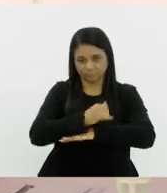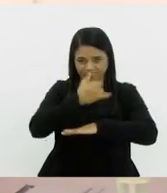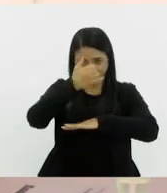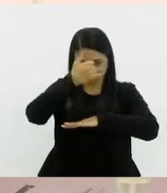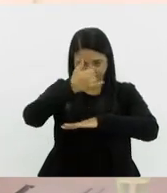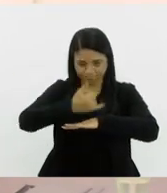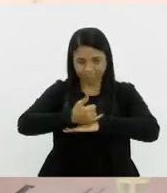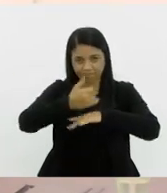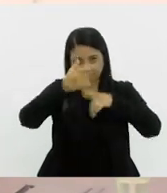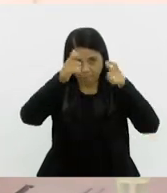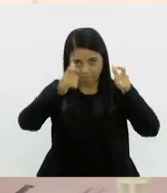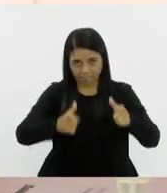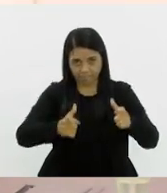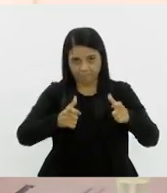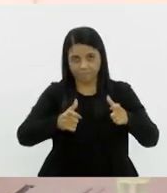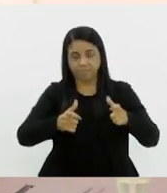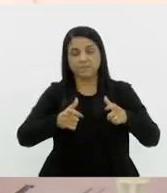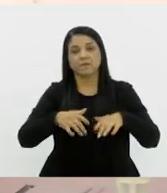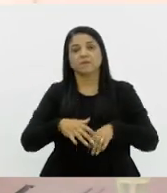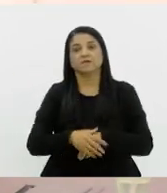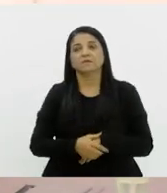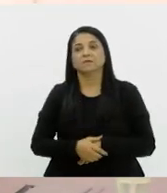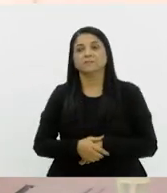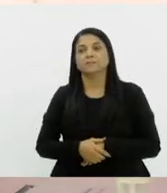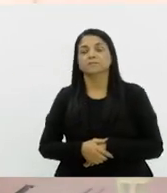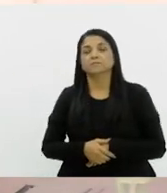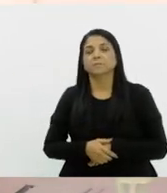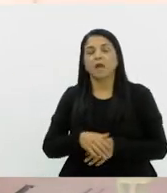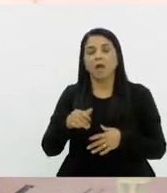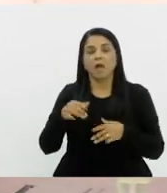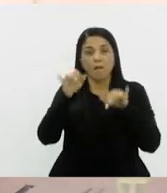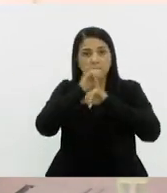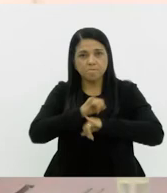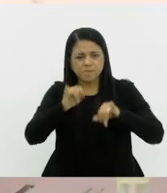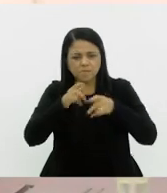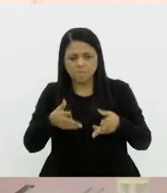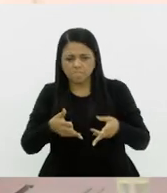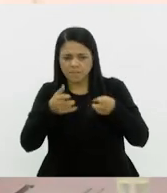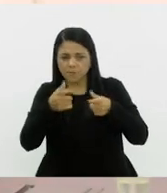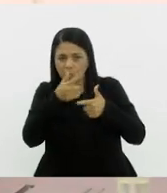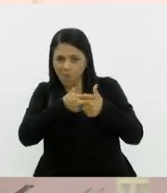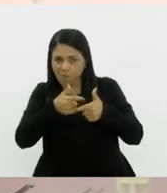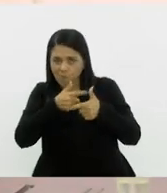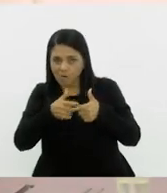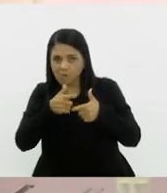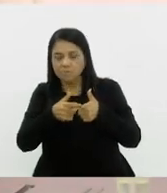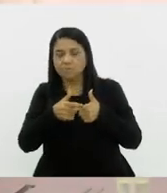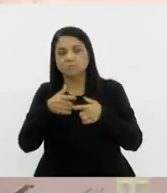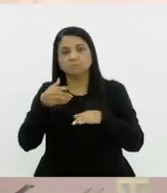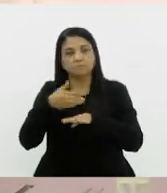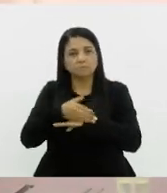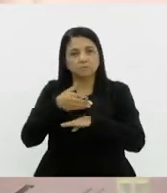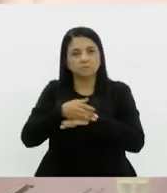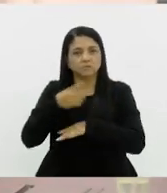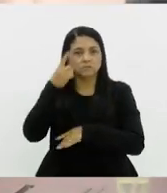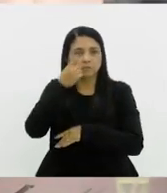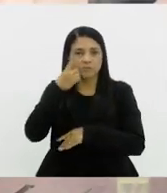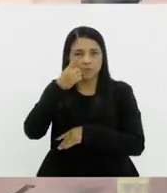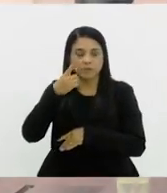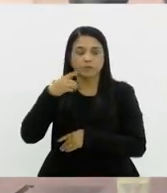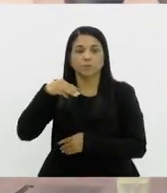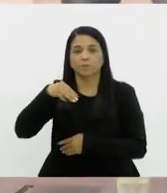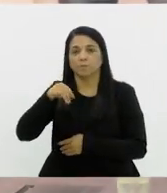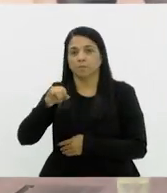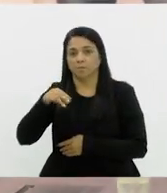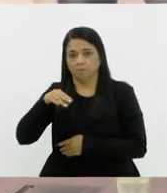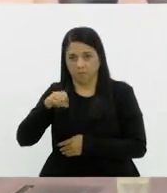Nesse momento, a mídia percebeu o problema e, com a participação efetiva do deputado Carlos Mink, isso